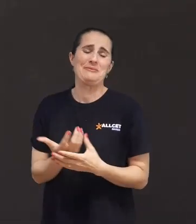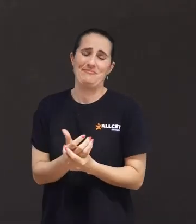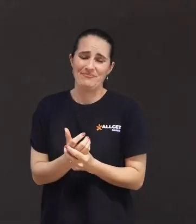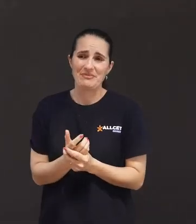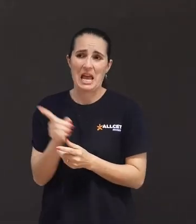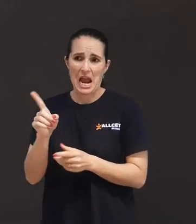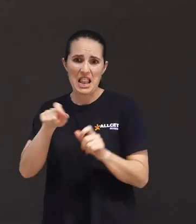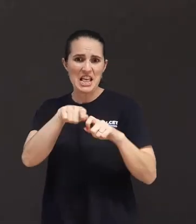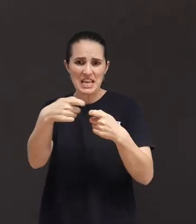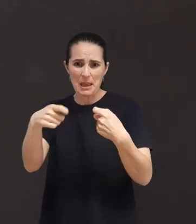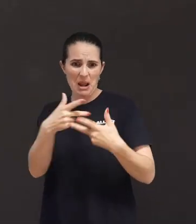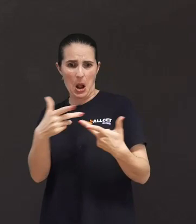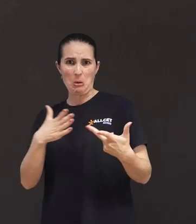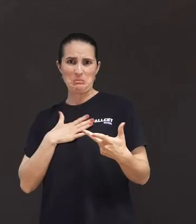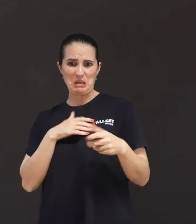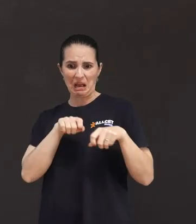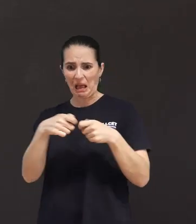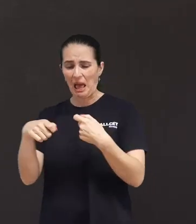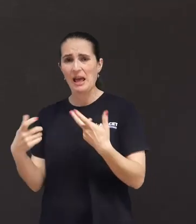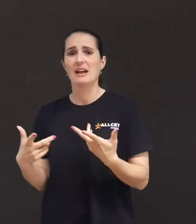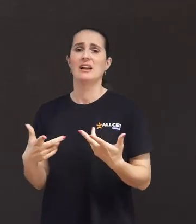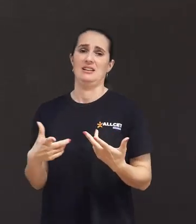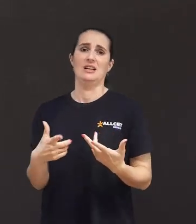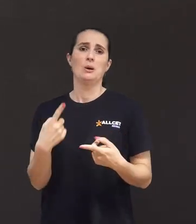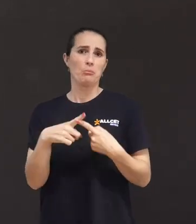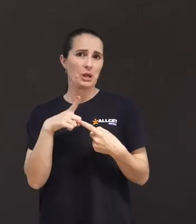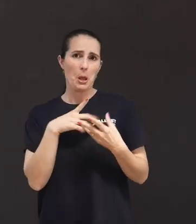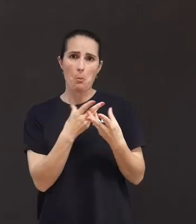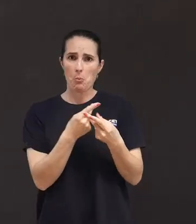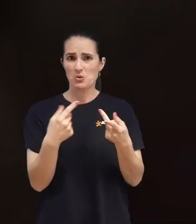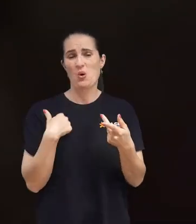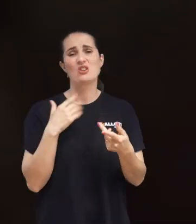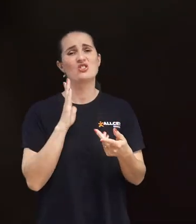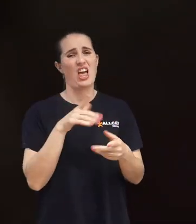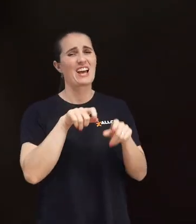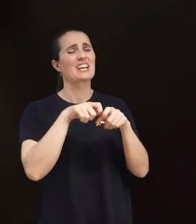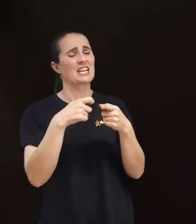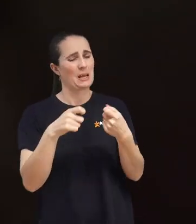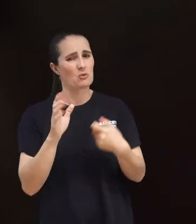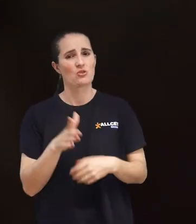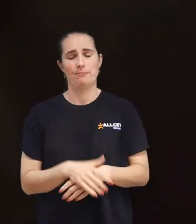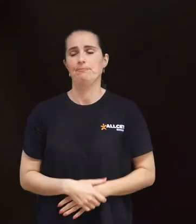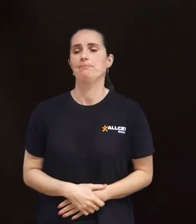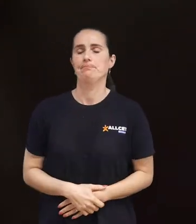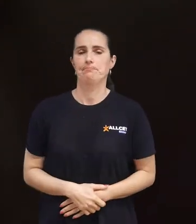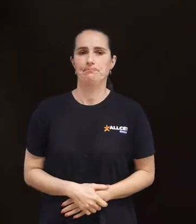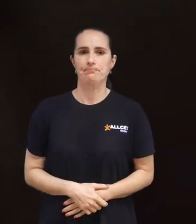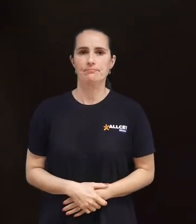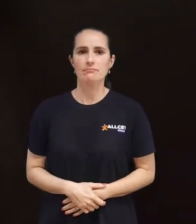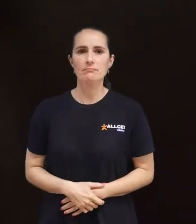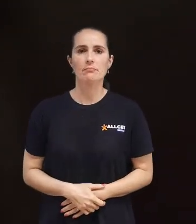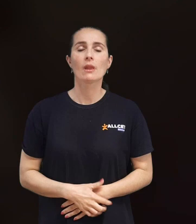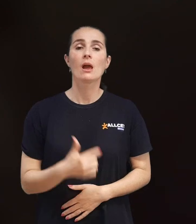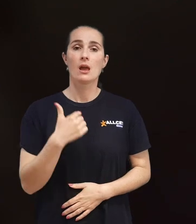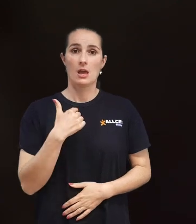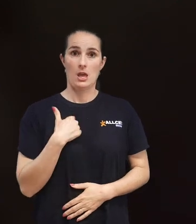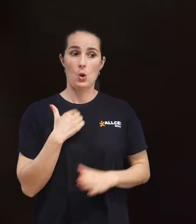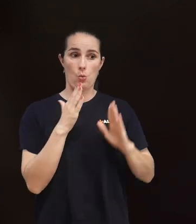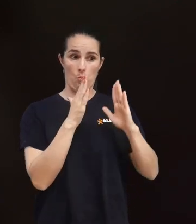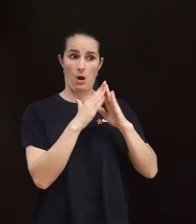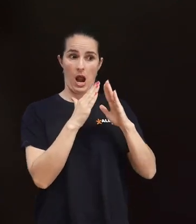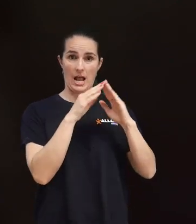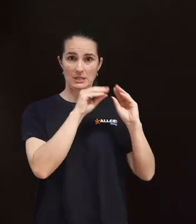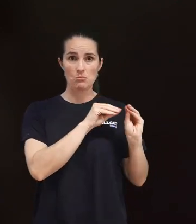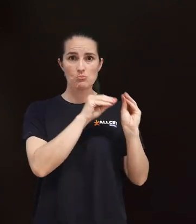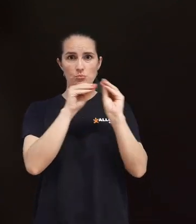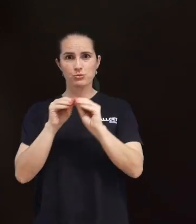ele vai quebrar minhas coisas. Eu tenho tantas coisas minhas que foi quebrada. Eu me mudei para o Jaraguá do Sul, nós passamos a viver juntos